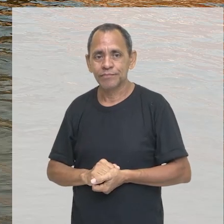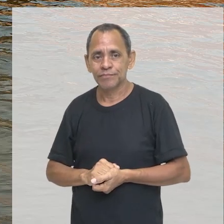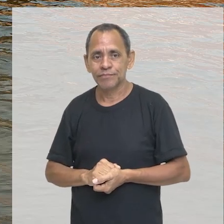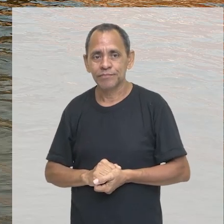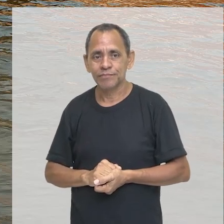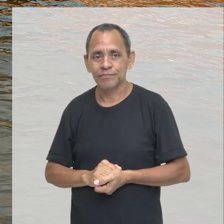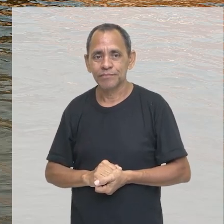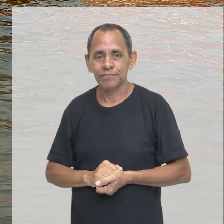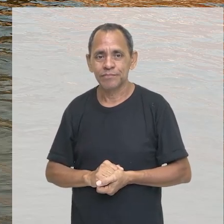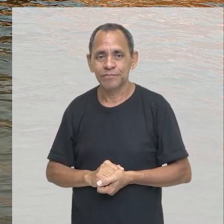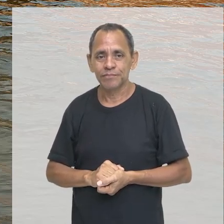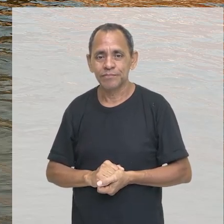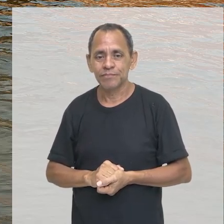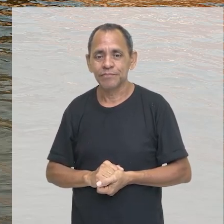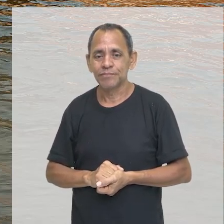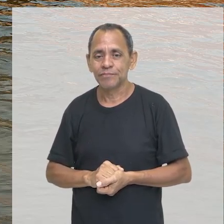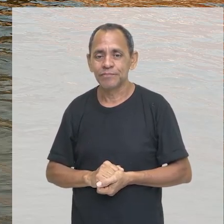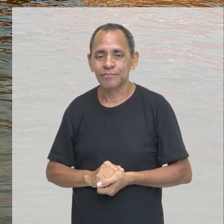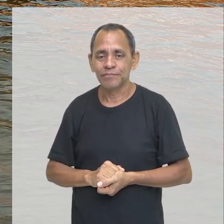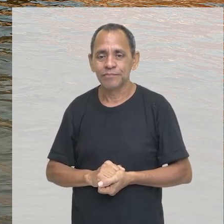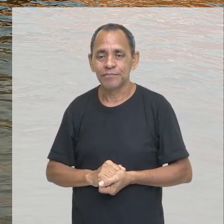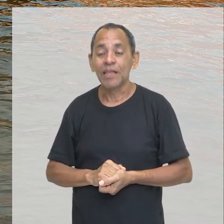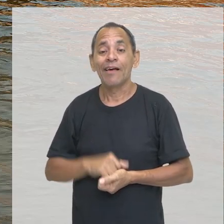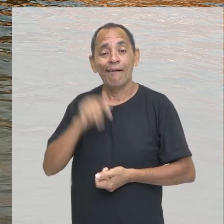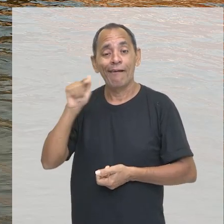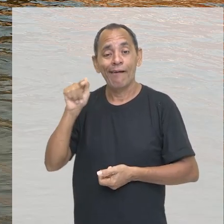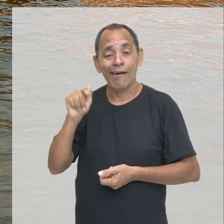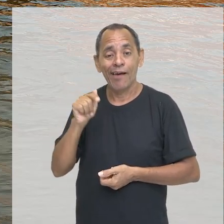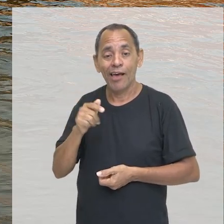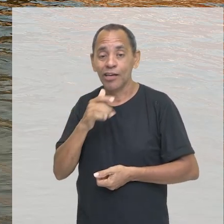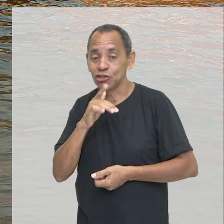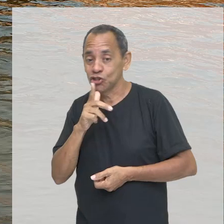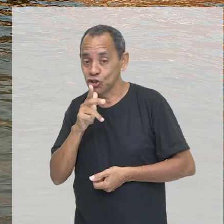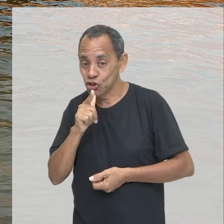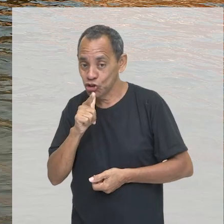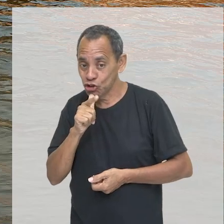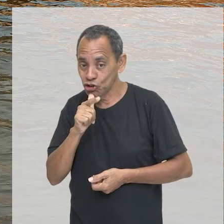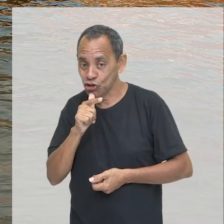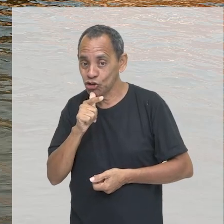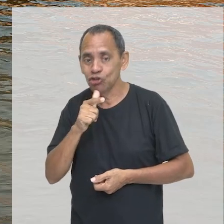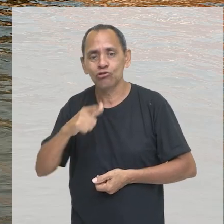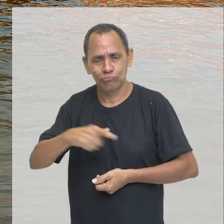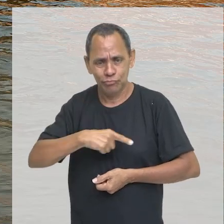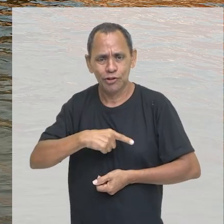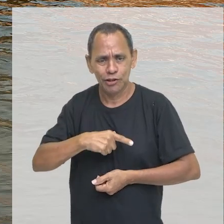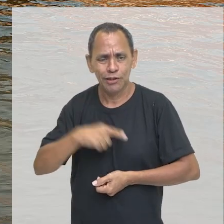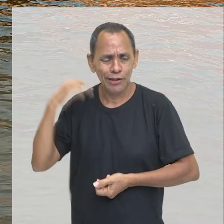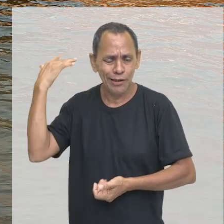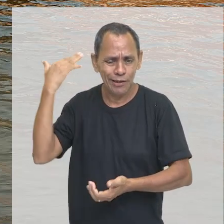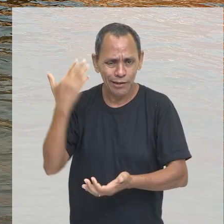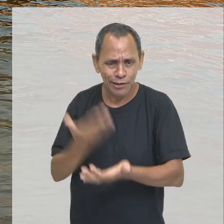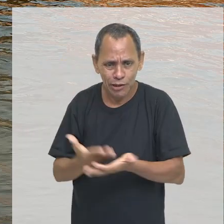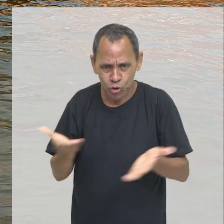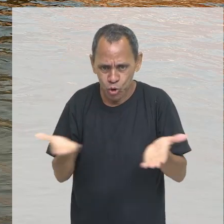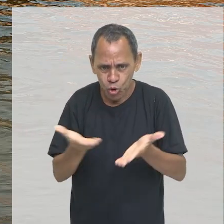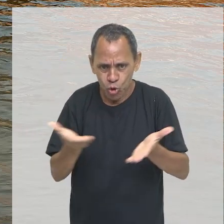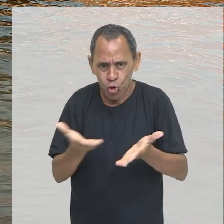tá? Esse rio, ele é um rio, né, que existe até hoje e é um